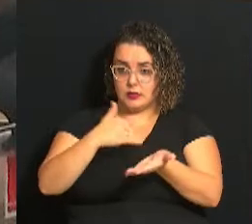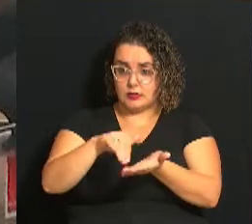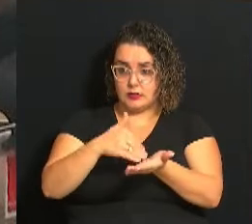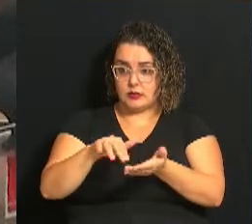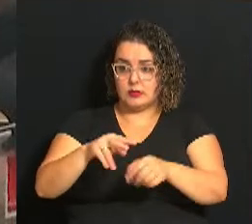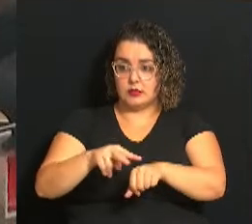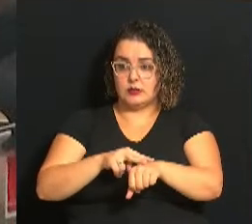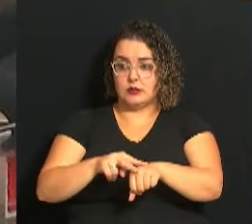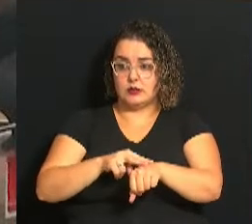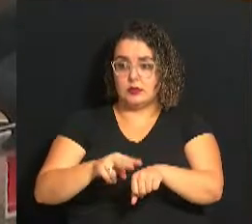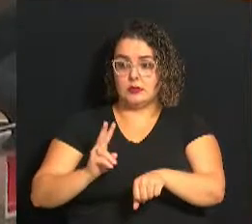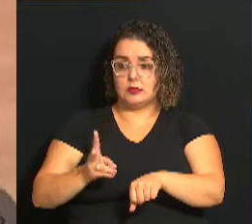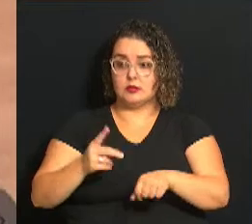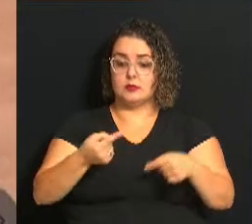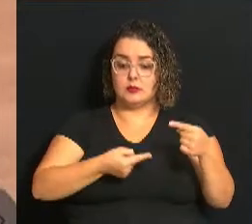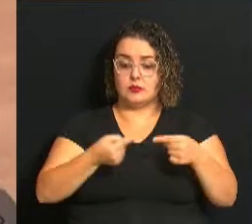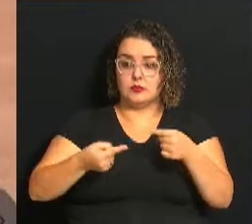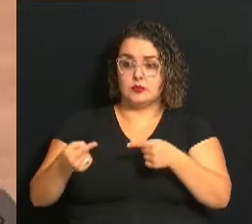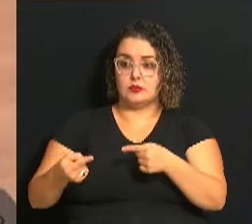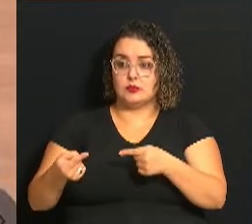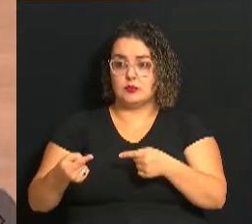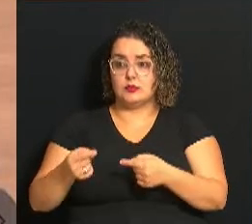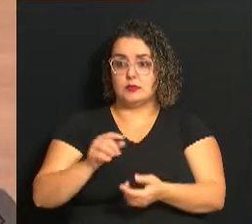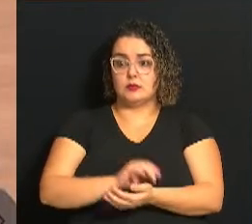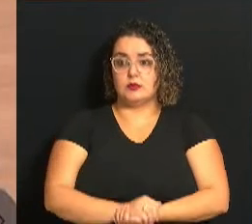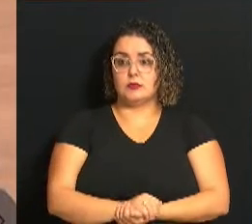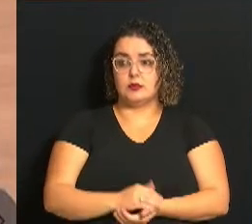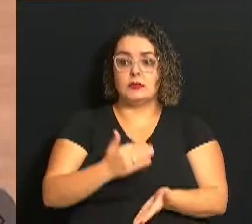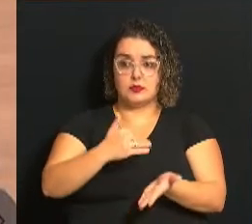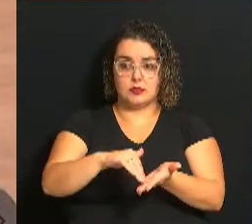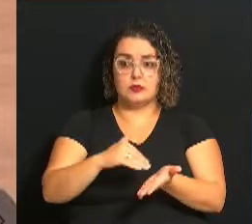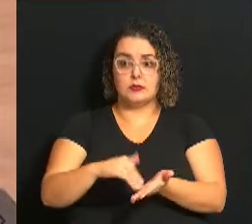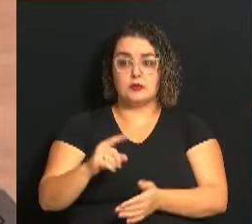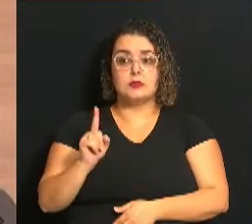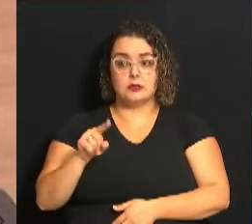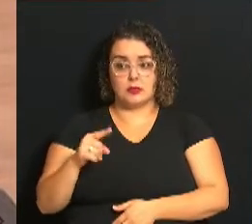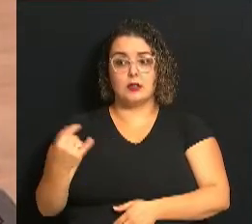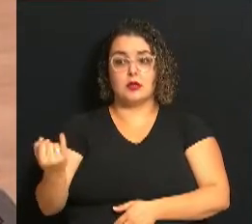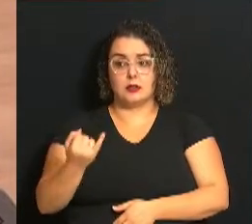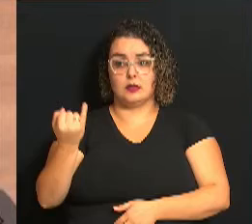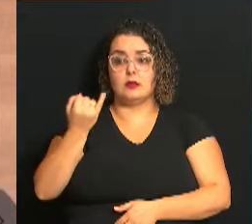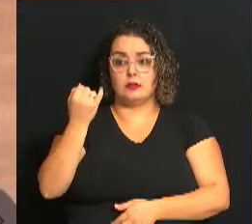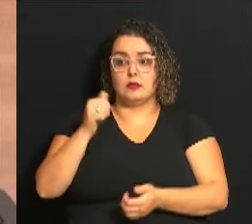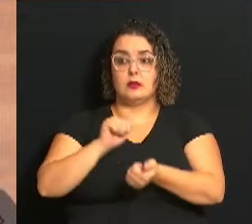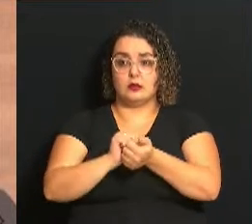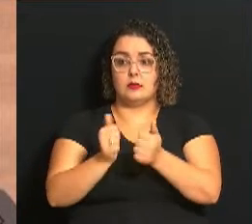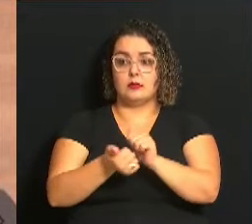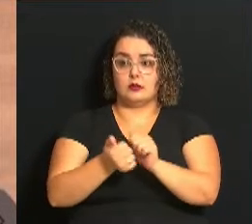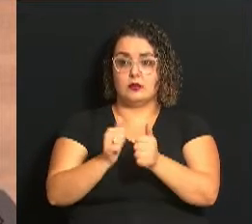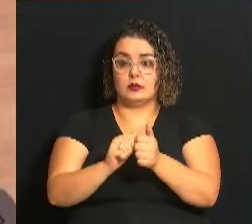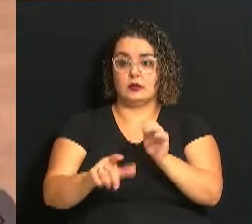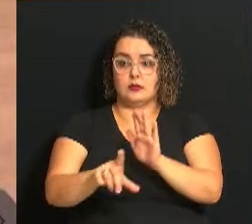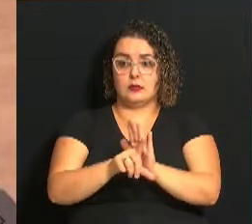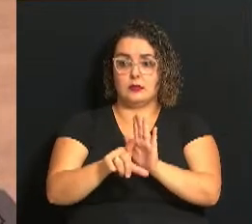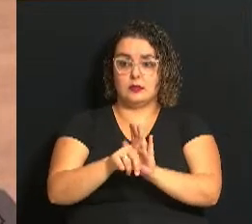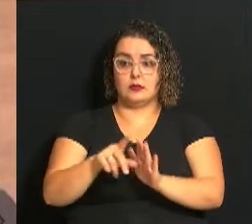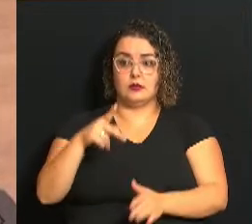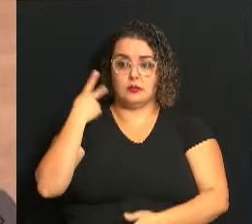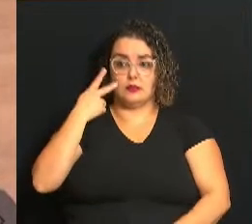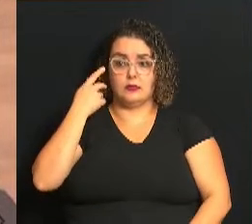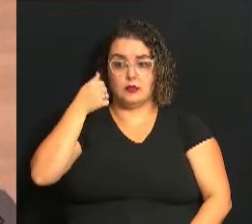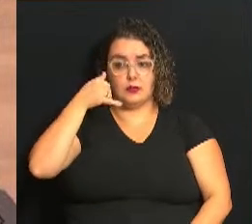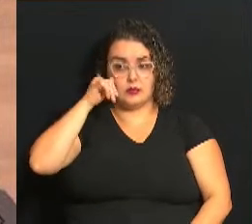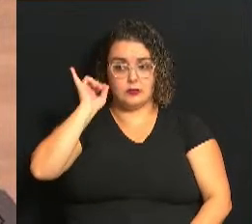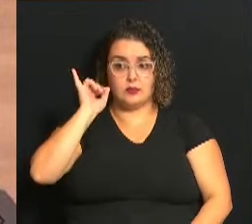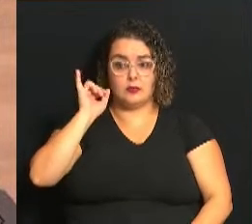A gente sempre vem discutindo com a Secretaria que é importante, sim, essas adequações das legislações, Paulo, justamente